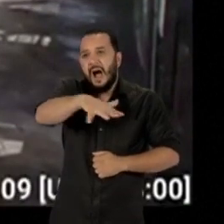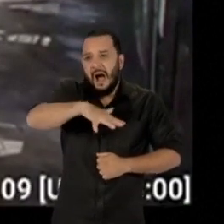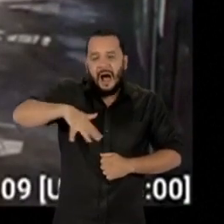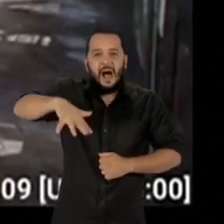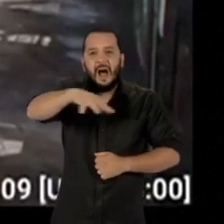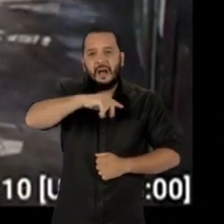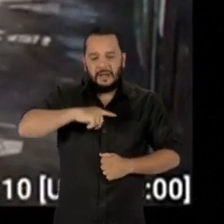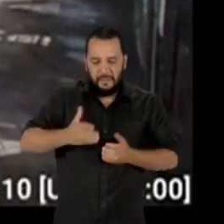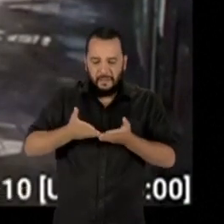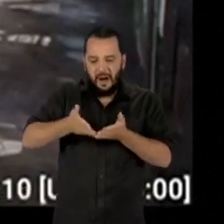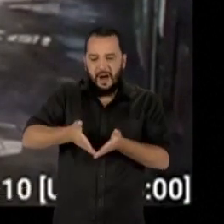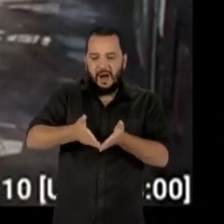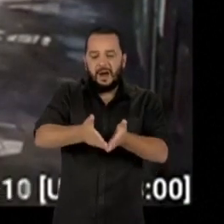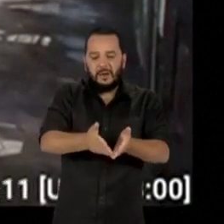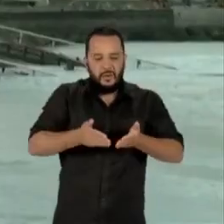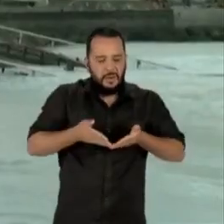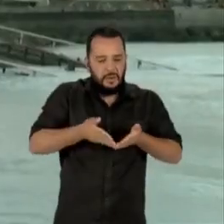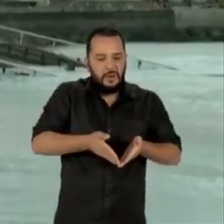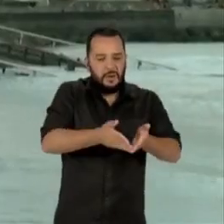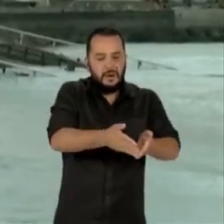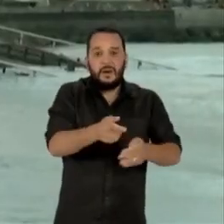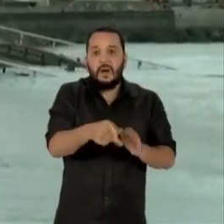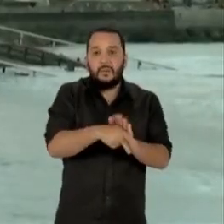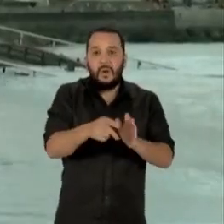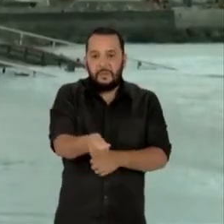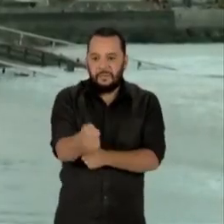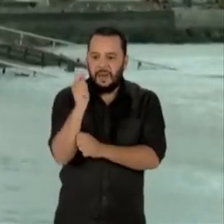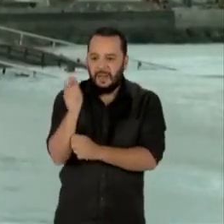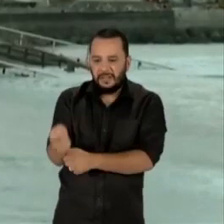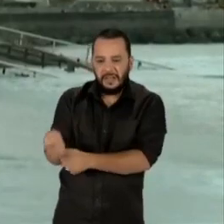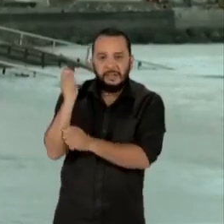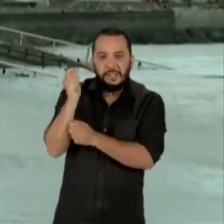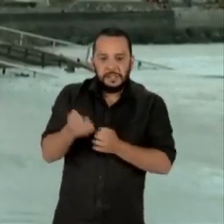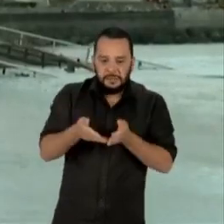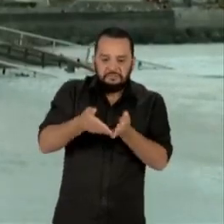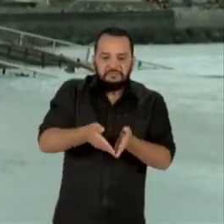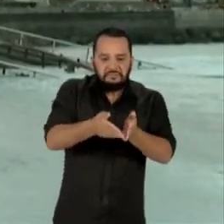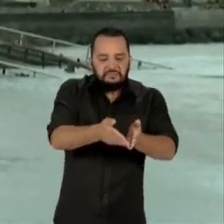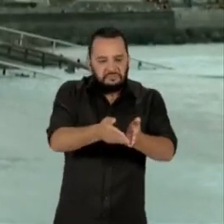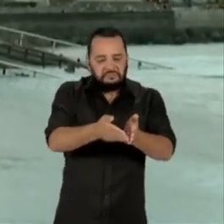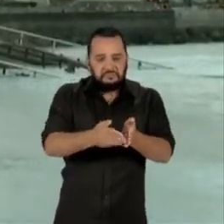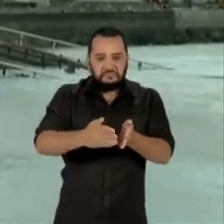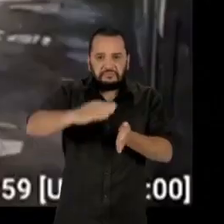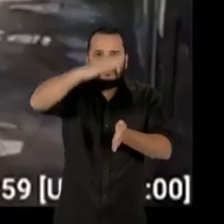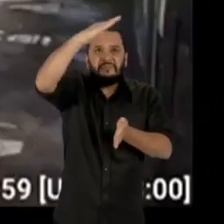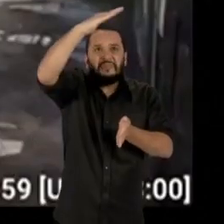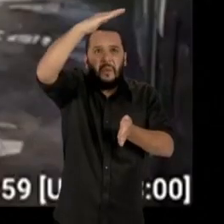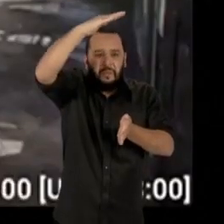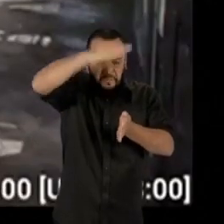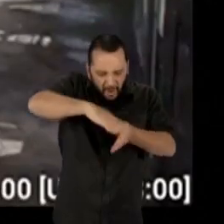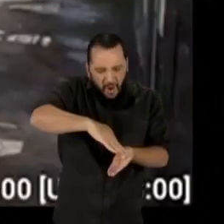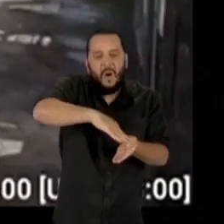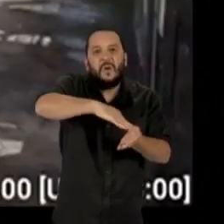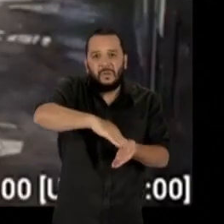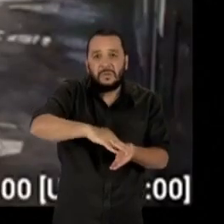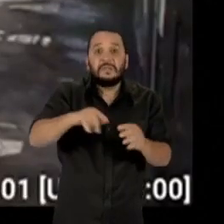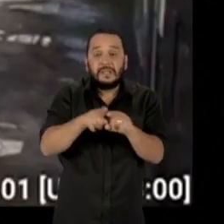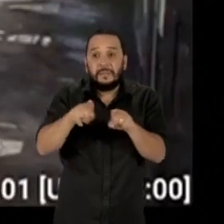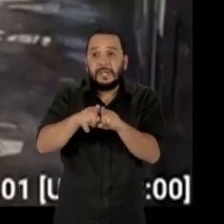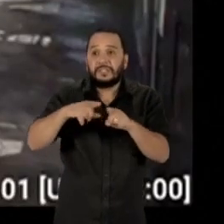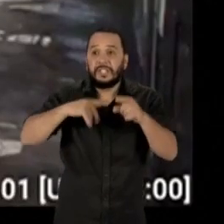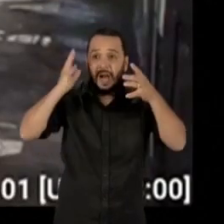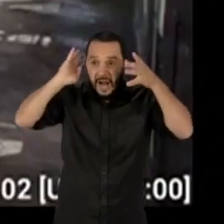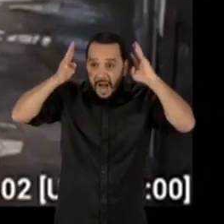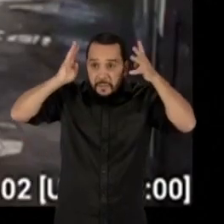a tratados barcos pesqueiros as autoridades de taiwan informaram que no momento da queda circulava um caminhão de transporte